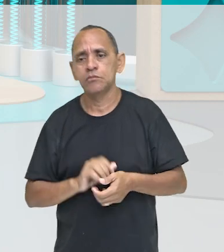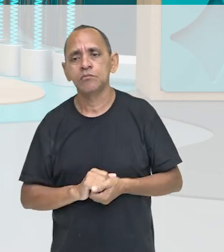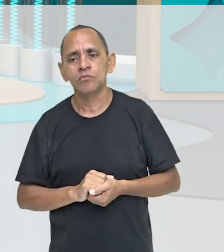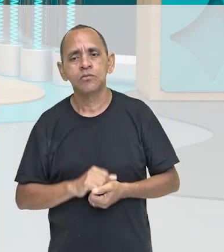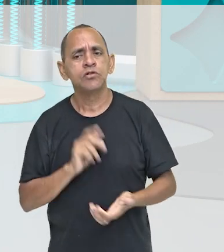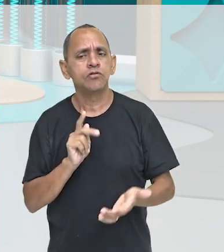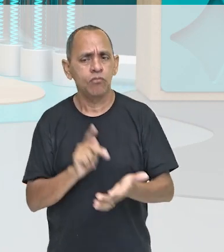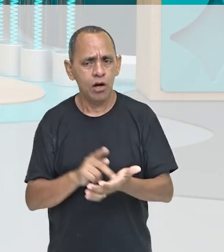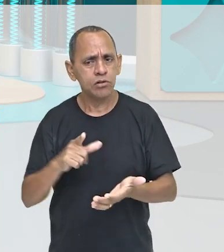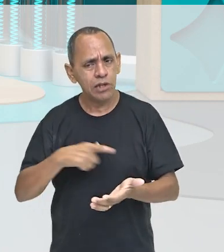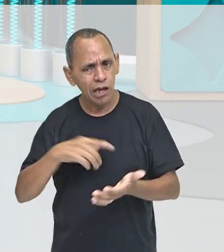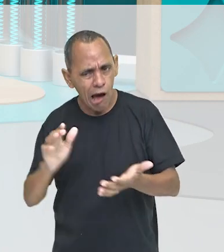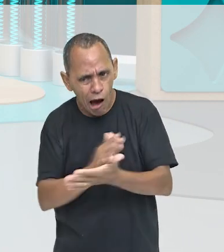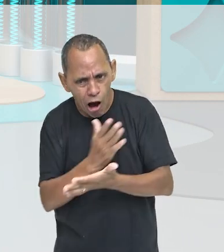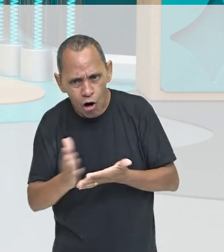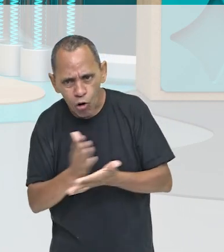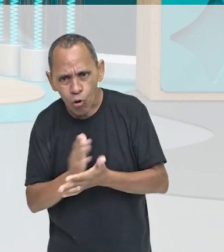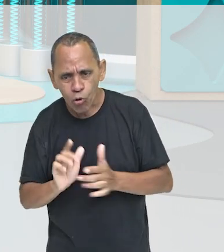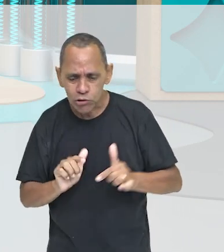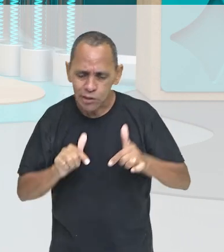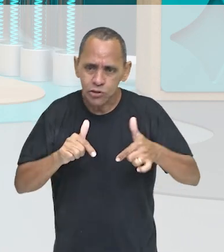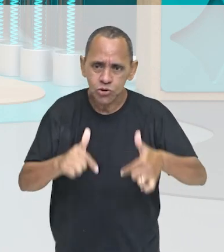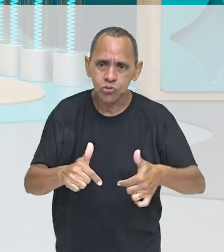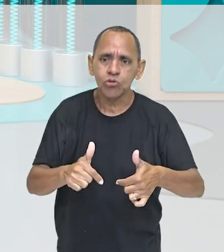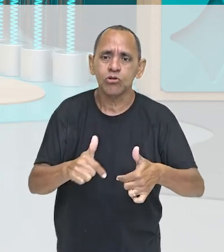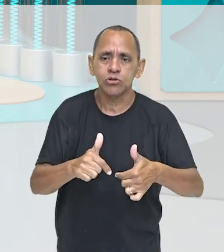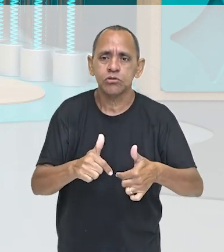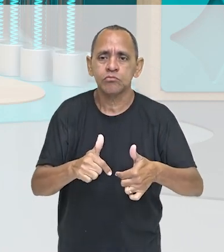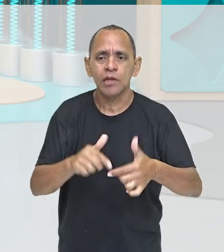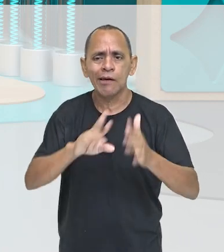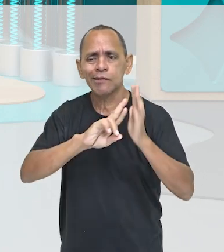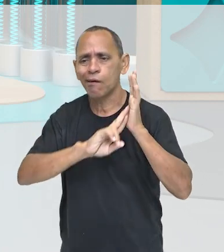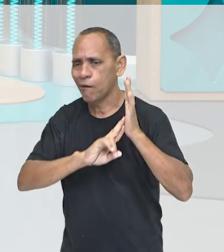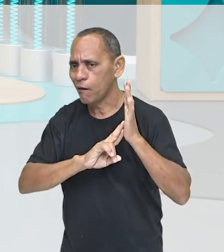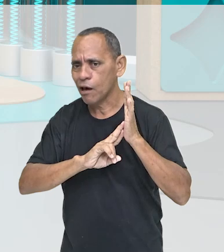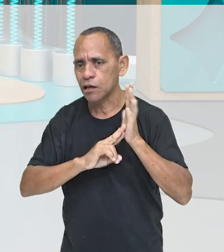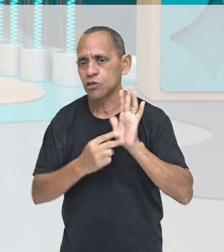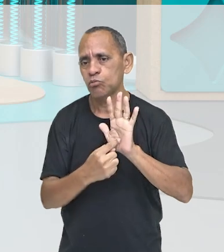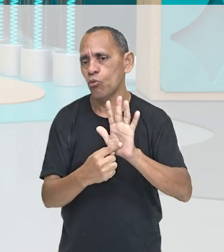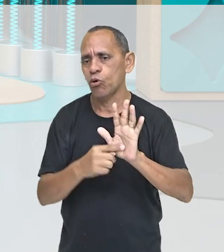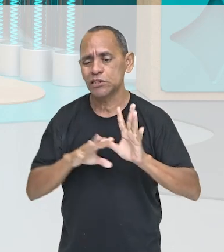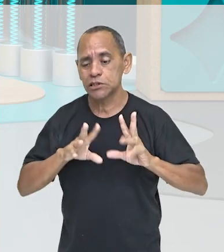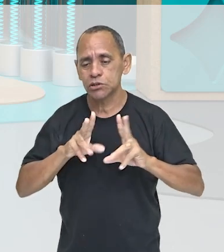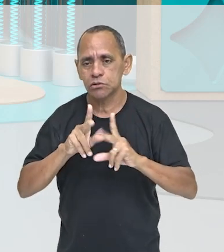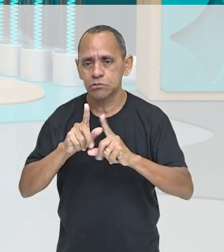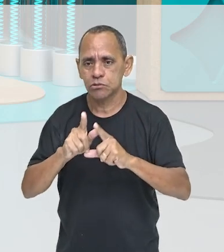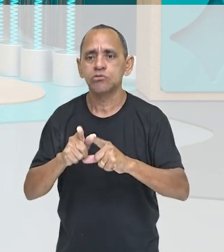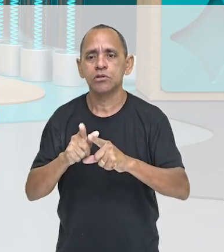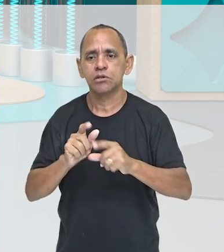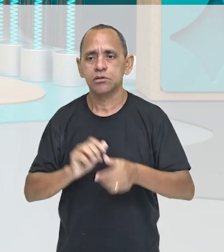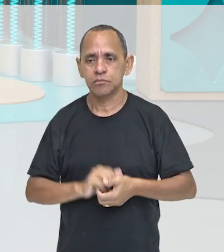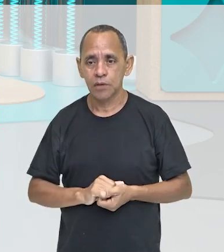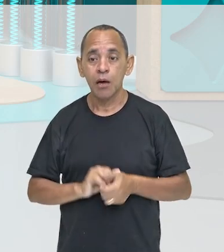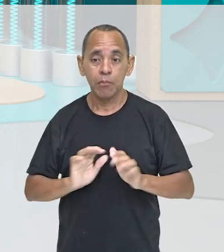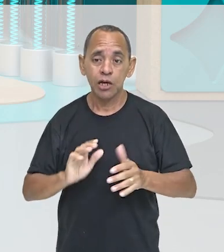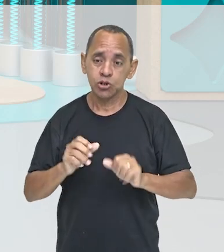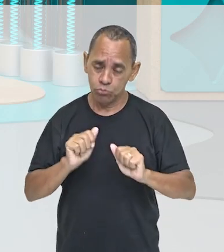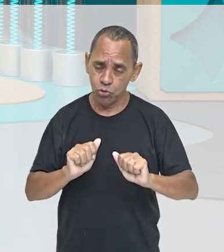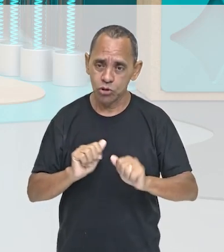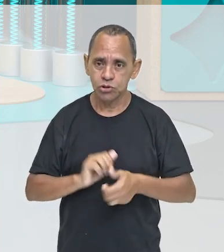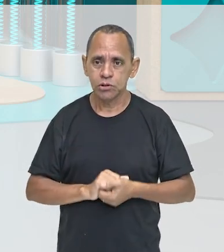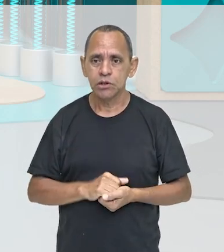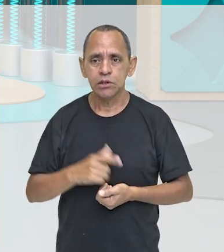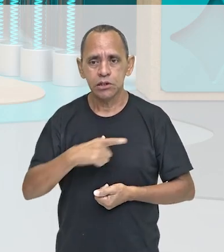existem outras situações, essa regra não define todas as situações, mas dá um indicativo bem bacana que a gente pode